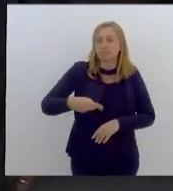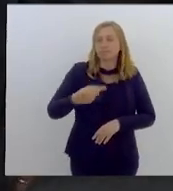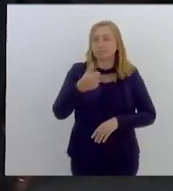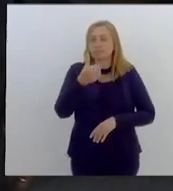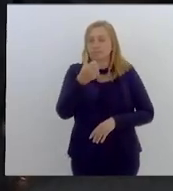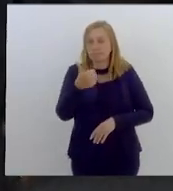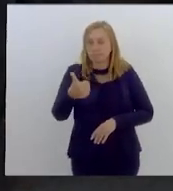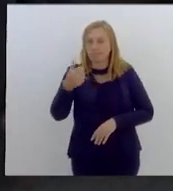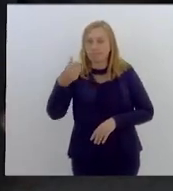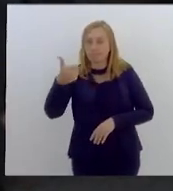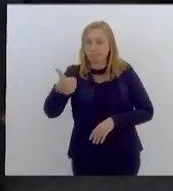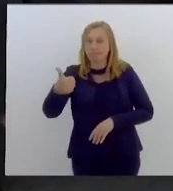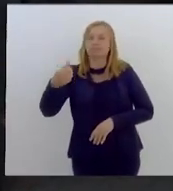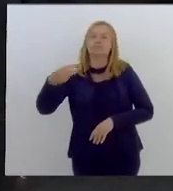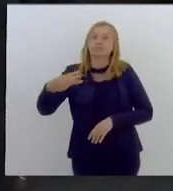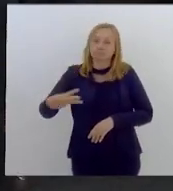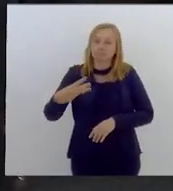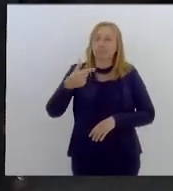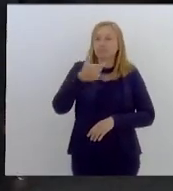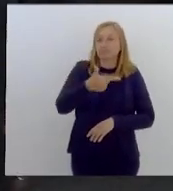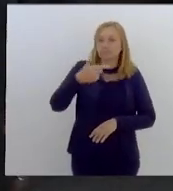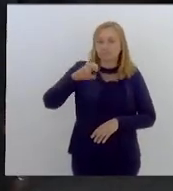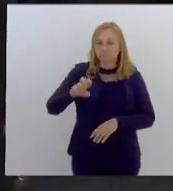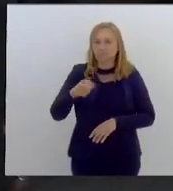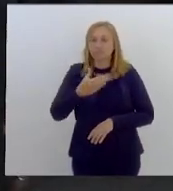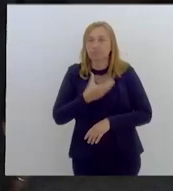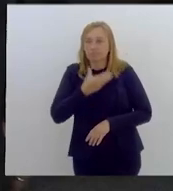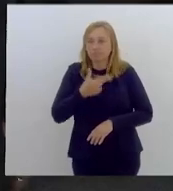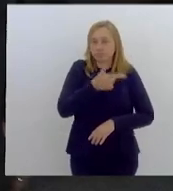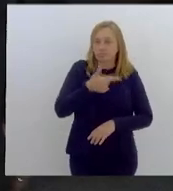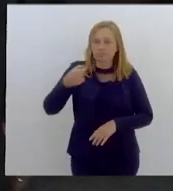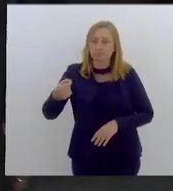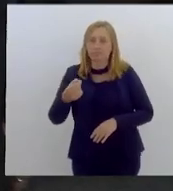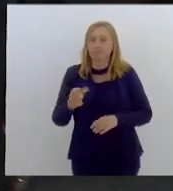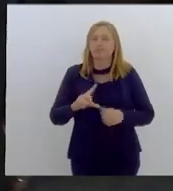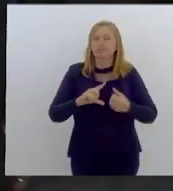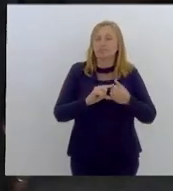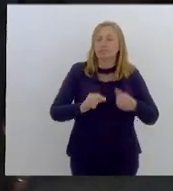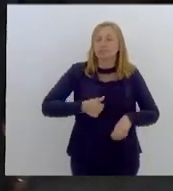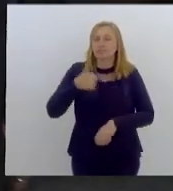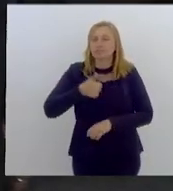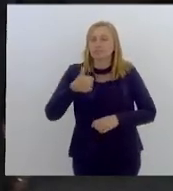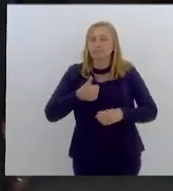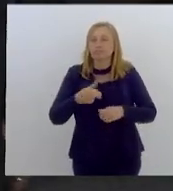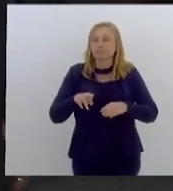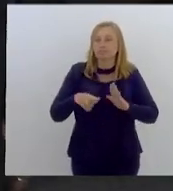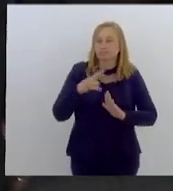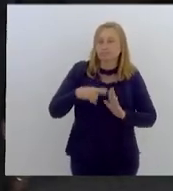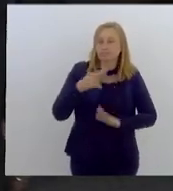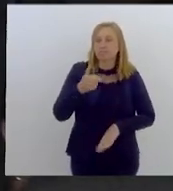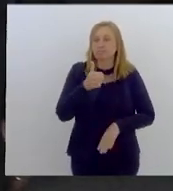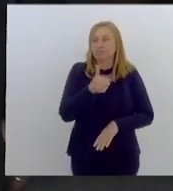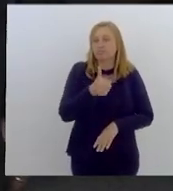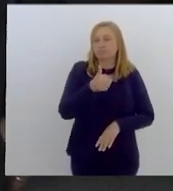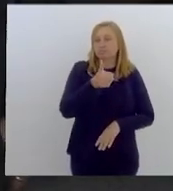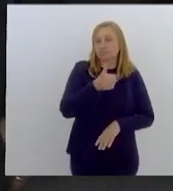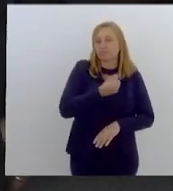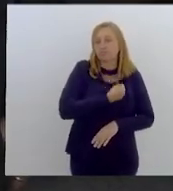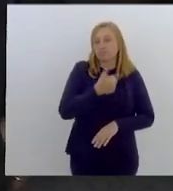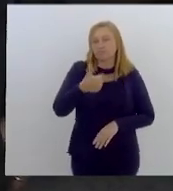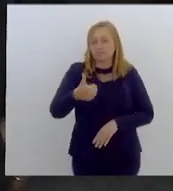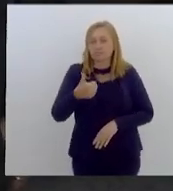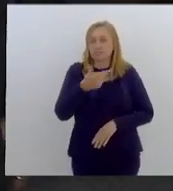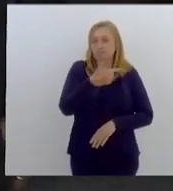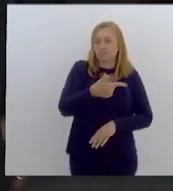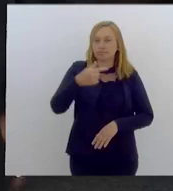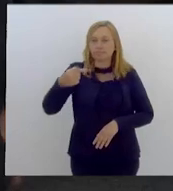14.113, de 25 de dezembro de 2020, conforme o artigo 1º da Resolução CIF número 1, de